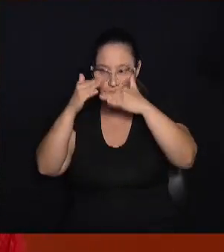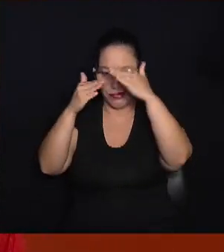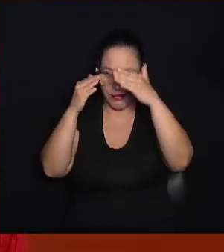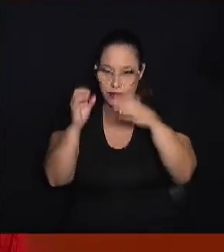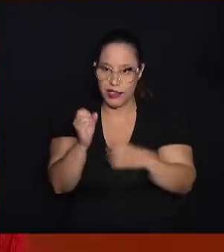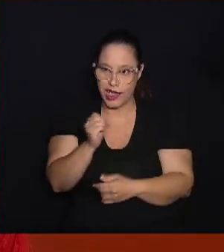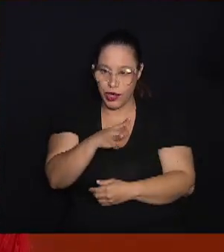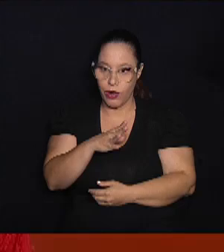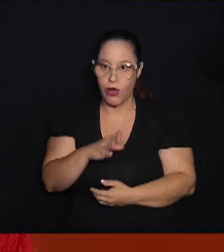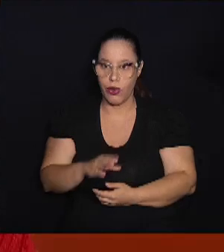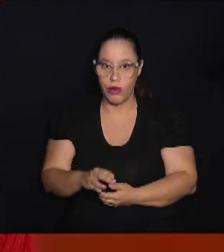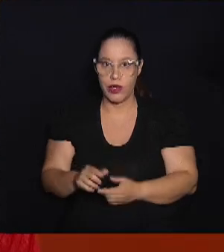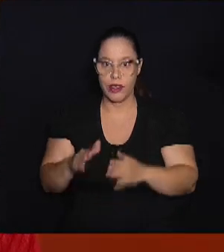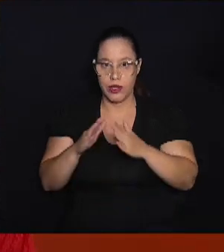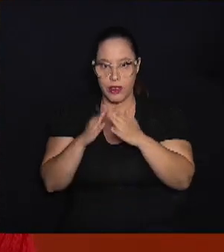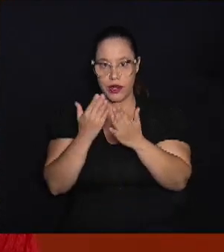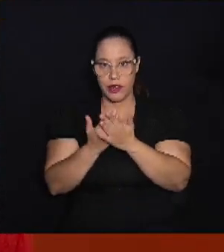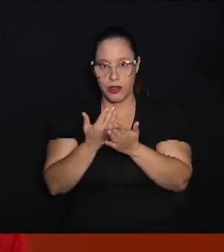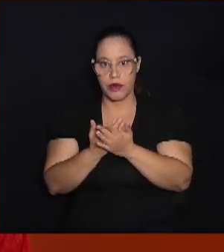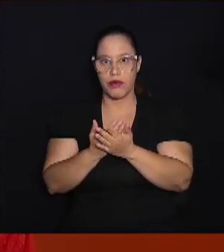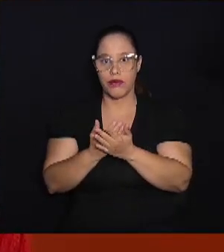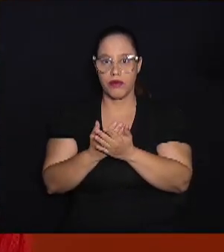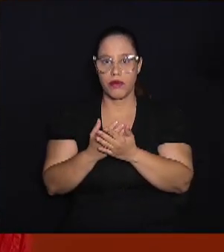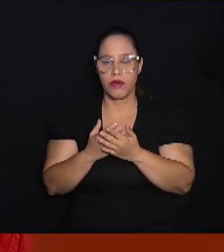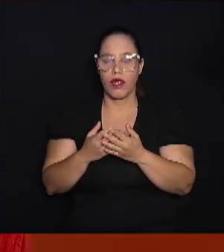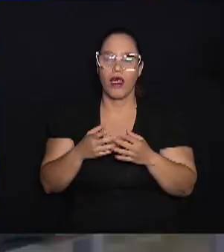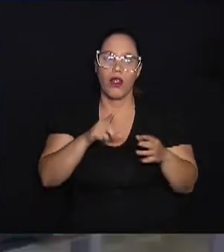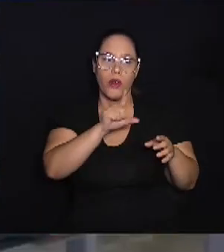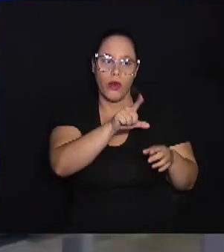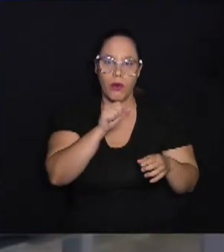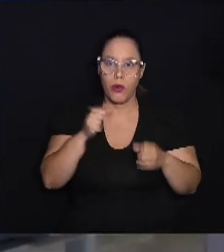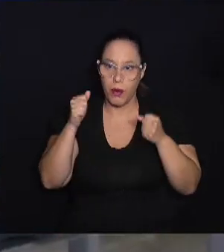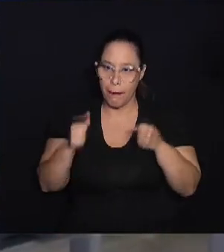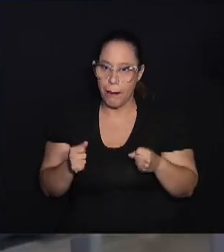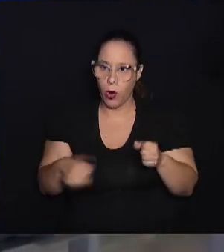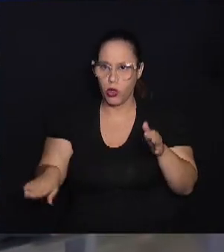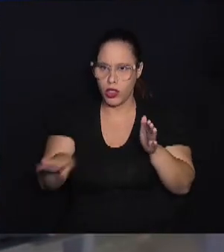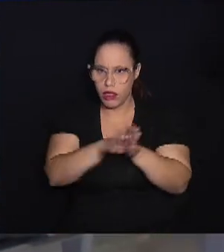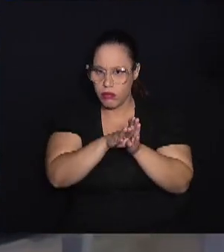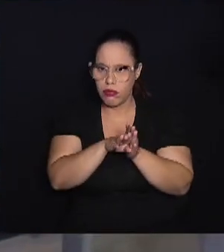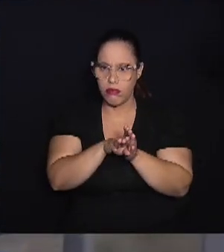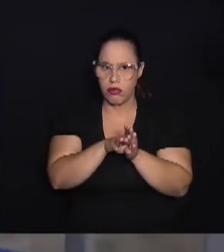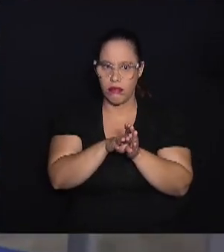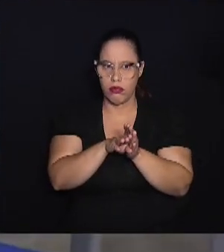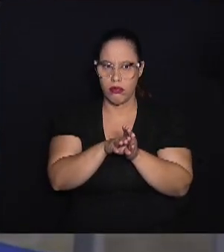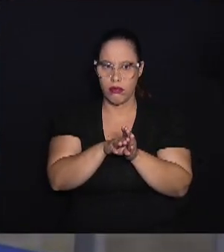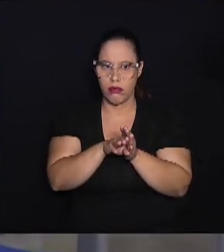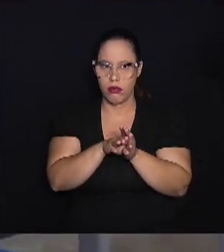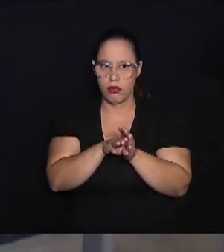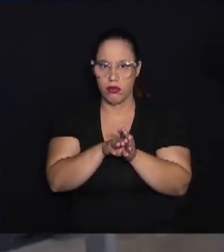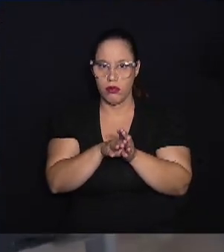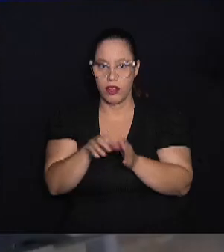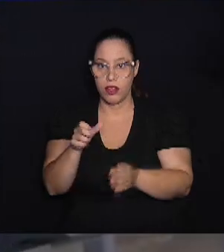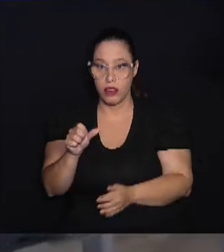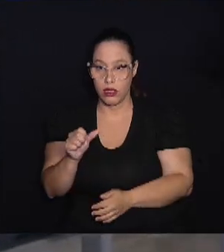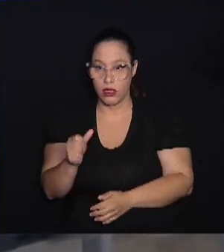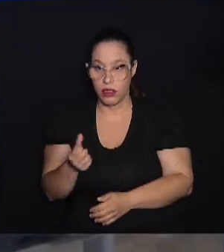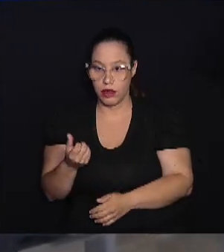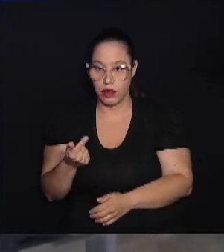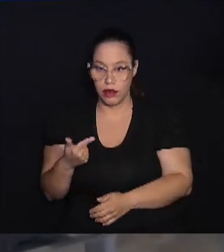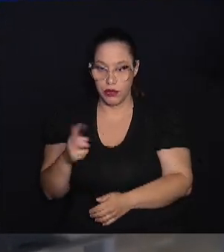modernidade na escola, de ter acesso, todo mundo ter acesso à escola. Ao todo, são 620